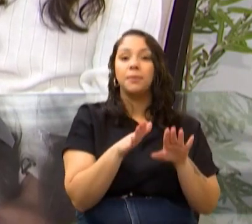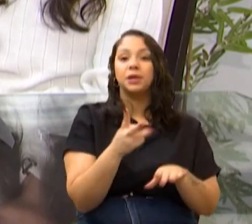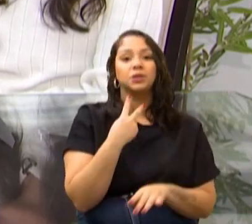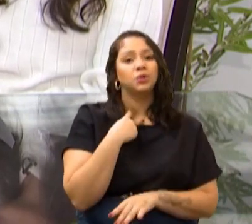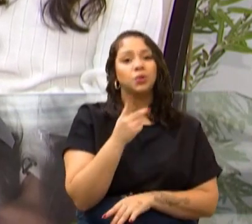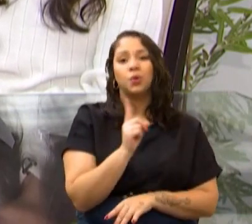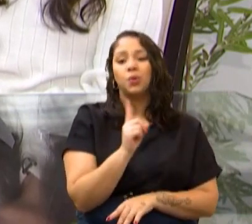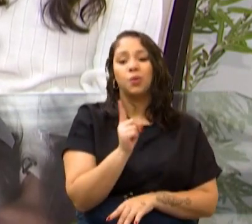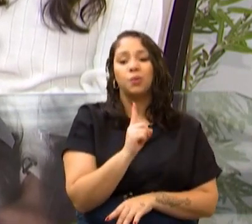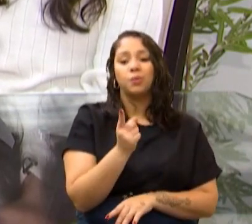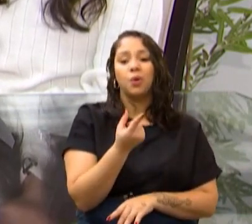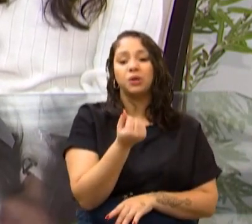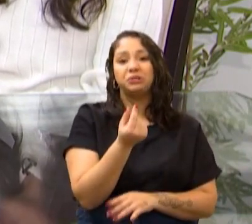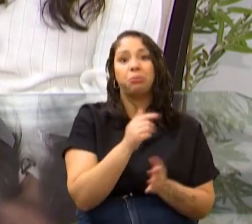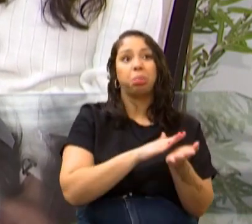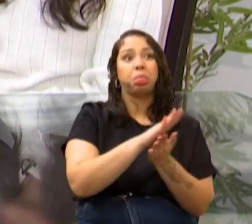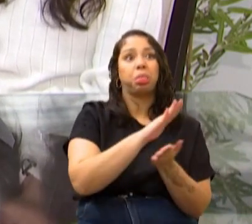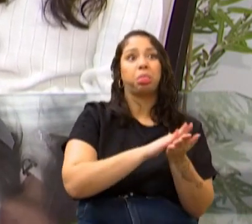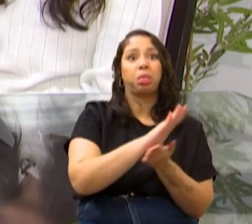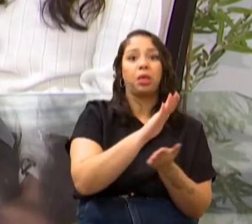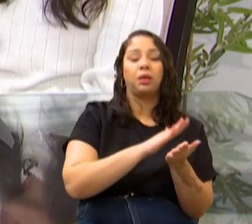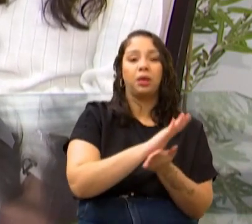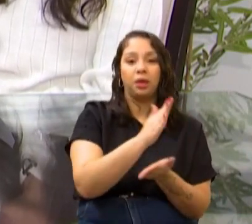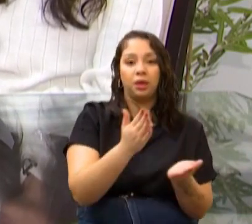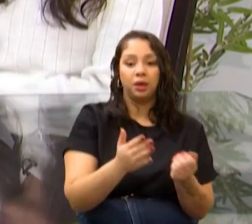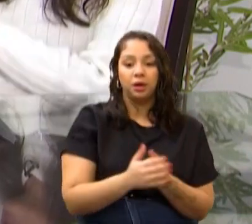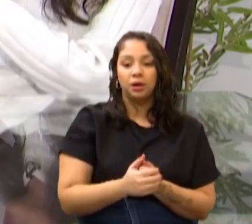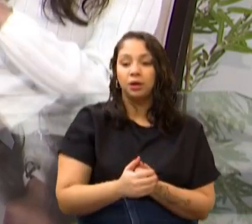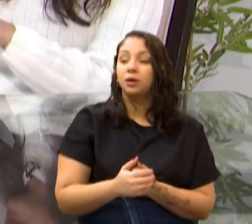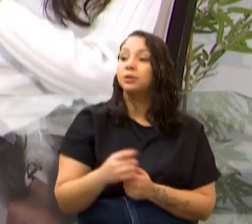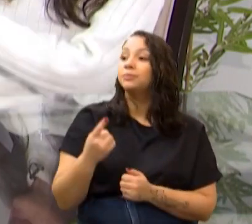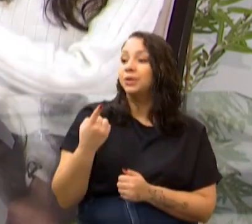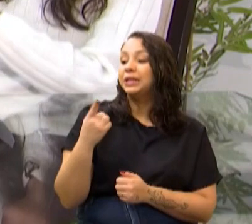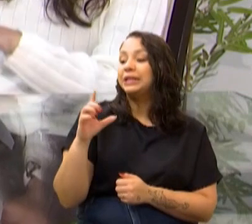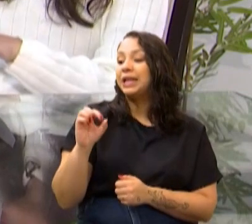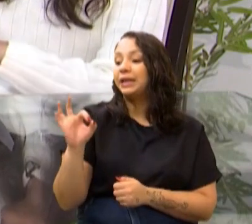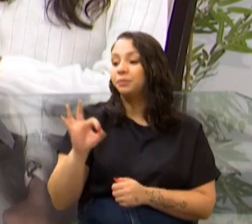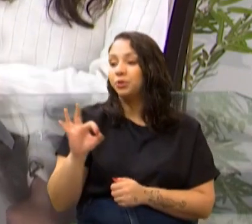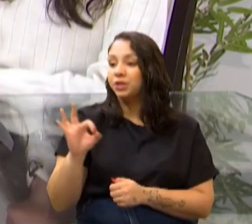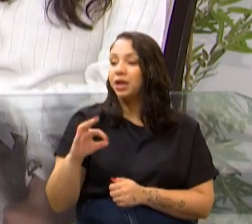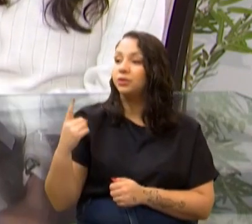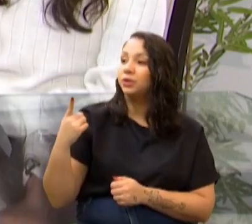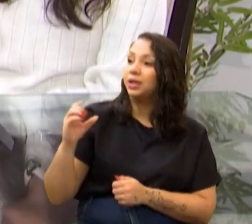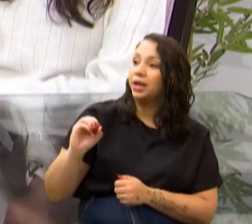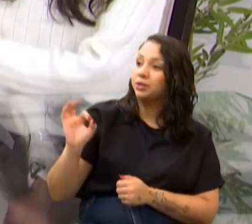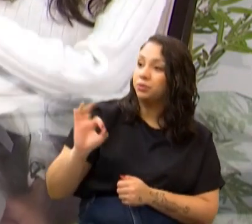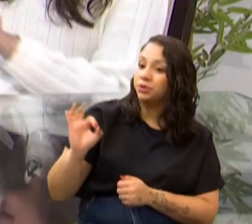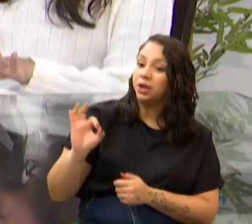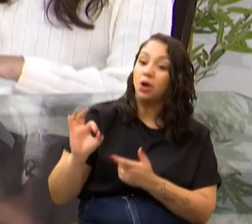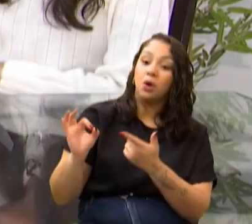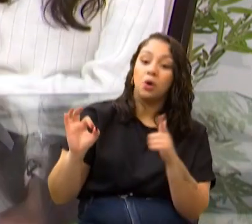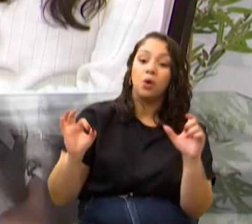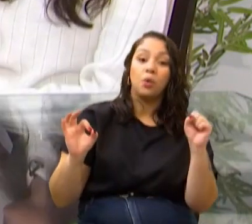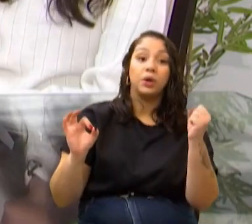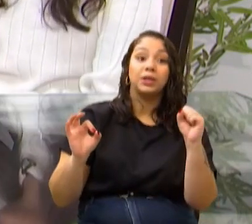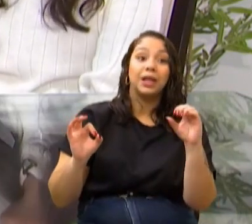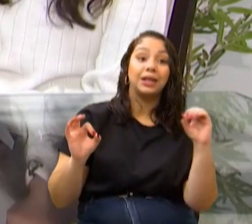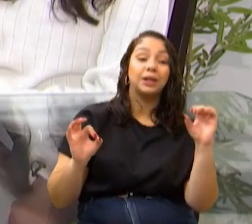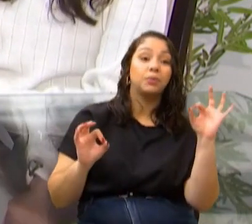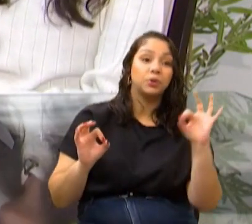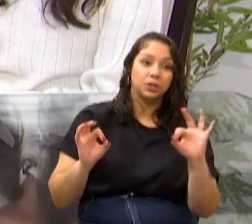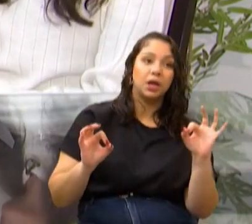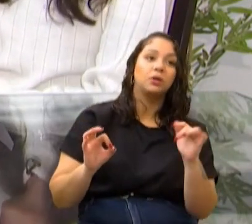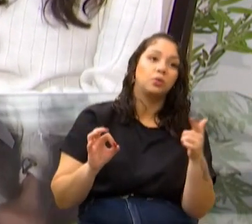você quiser, mas não pode passar muito desses 10%. É sempre 10, então? 10 e depois a gente pode brincar com os